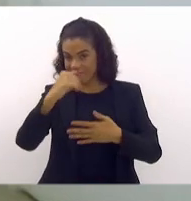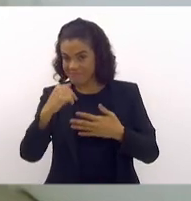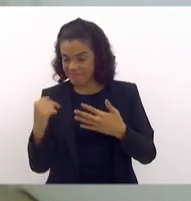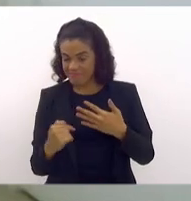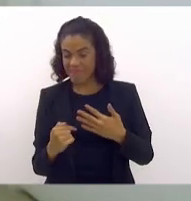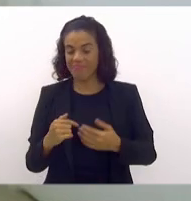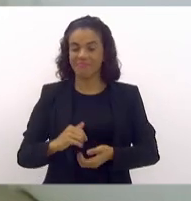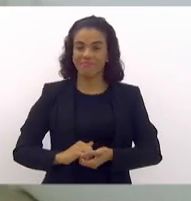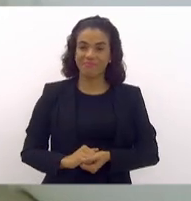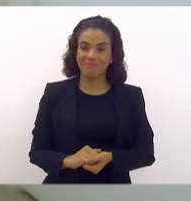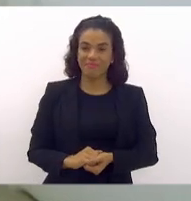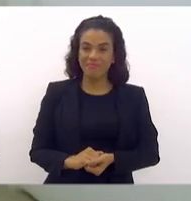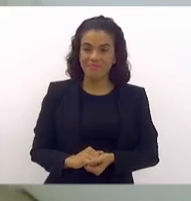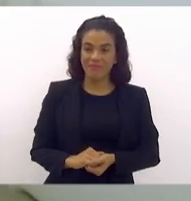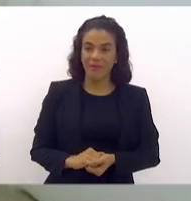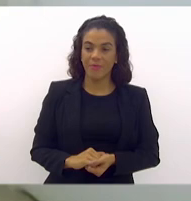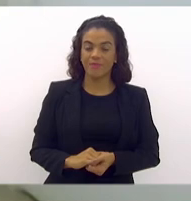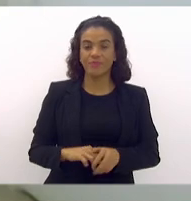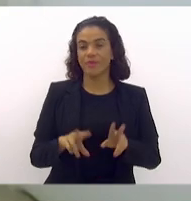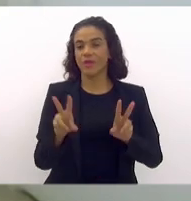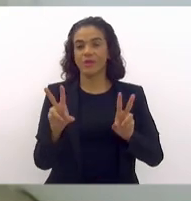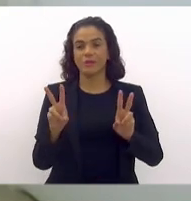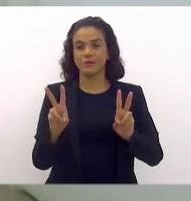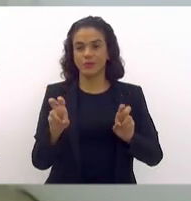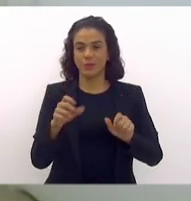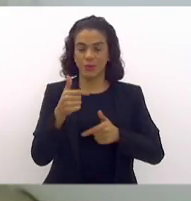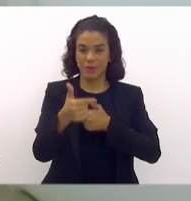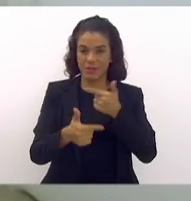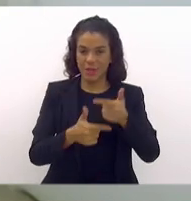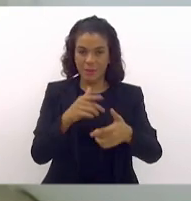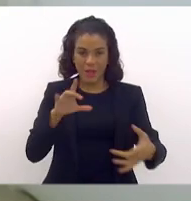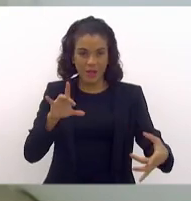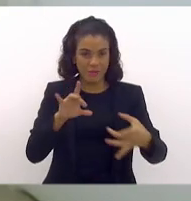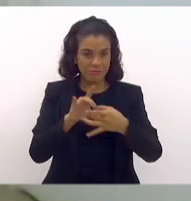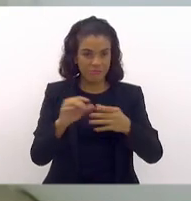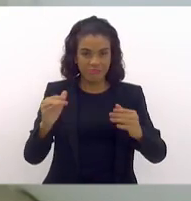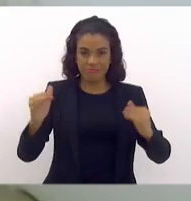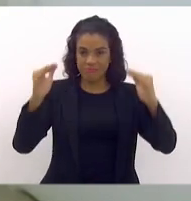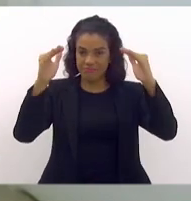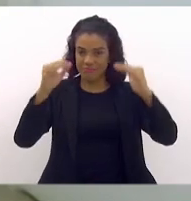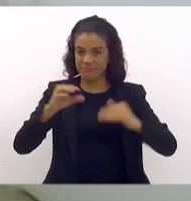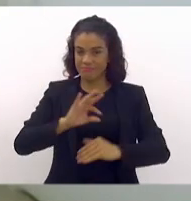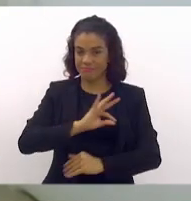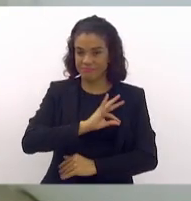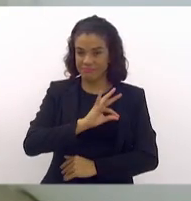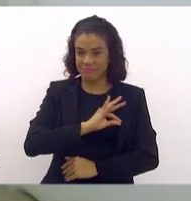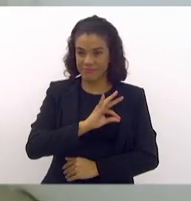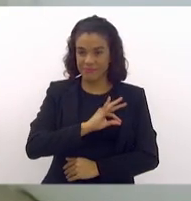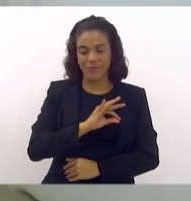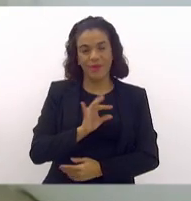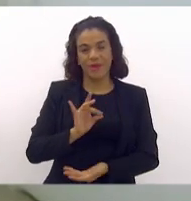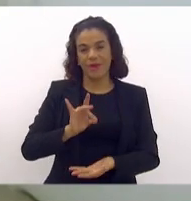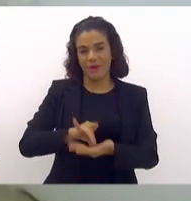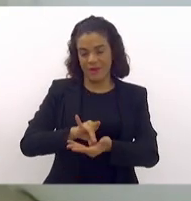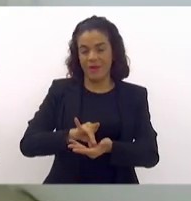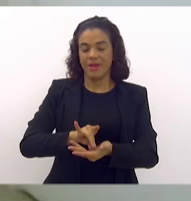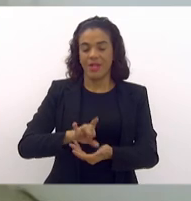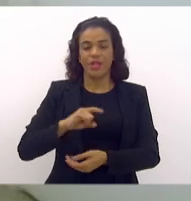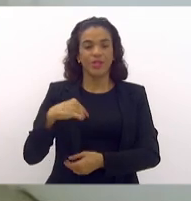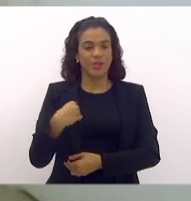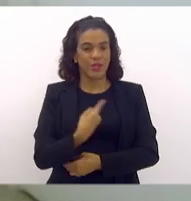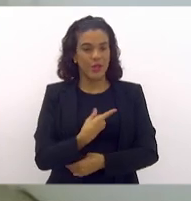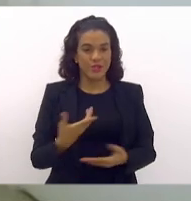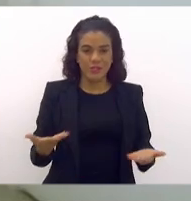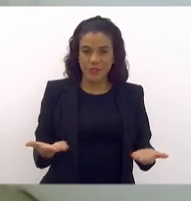trouxe. Em relação a esse trabalho de cooperação com as autoridades, de fato, a gente